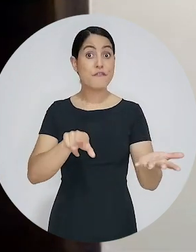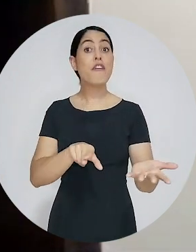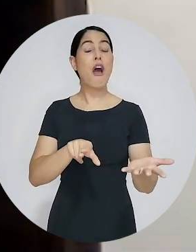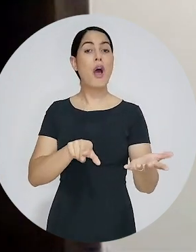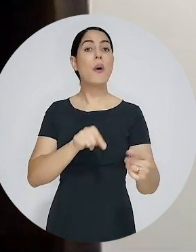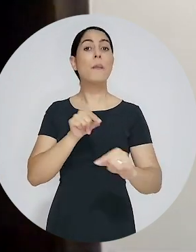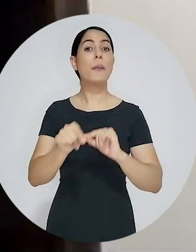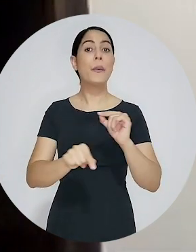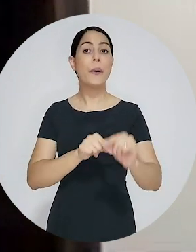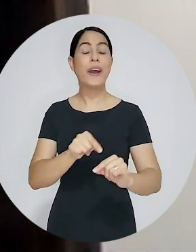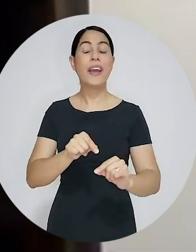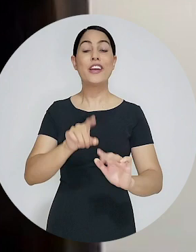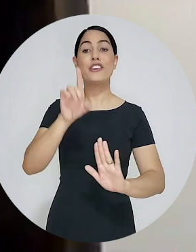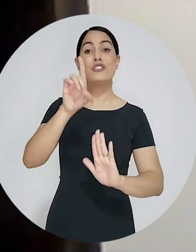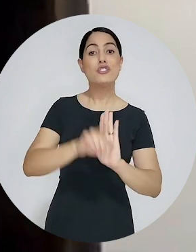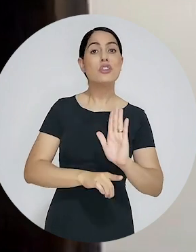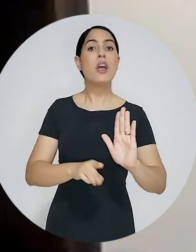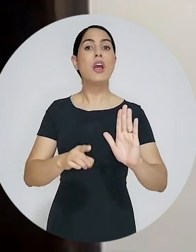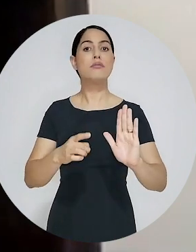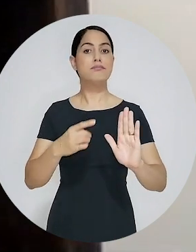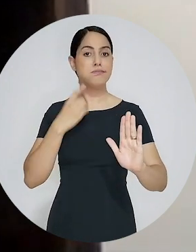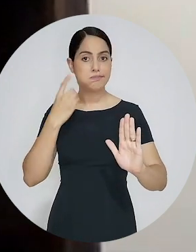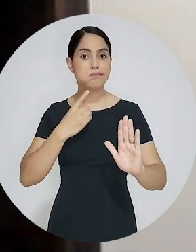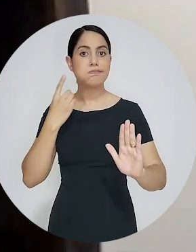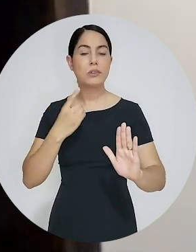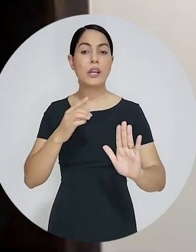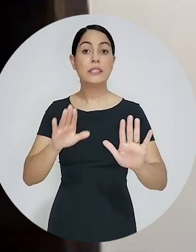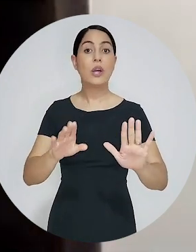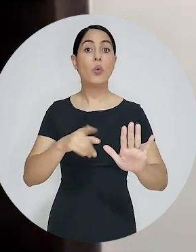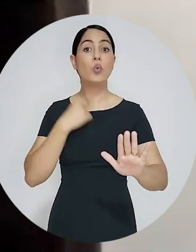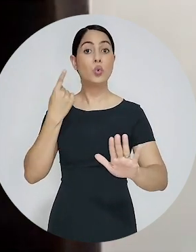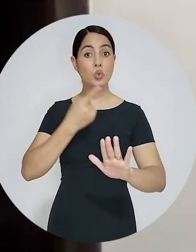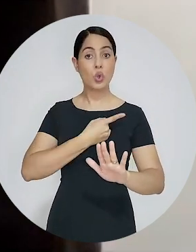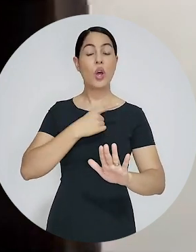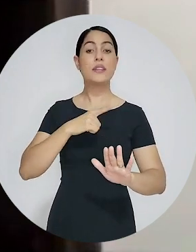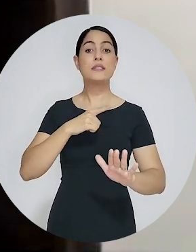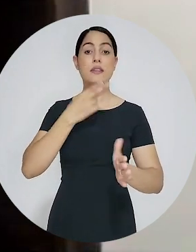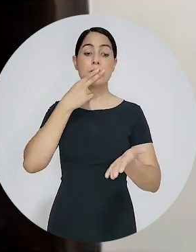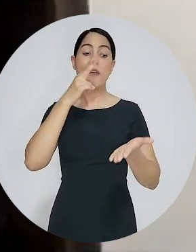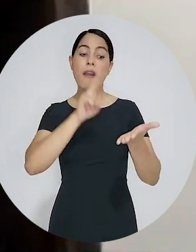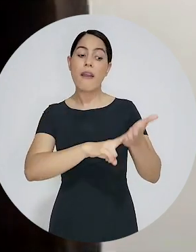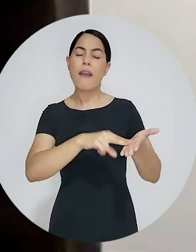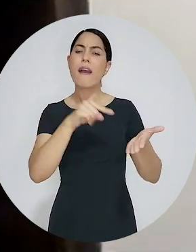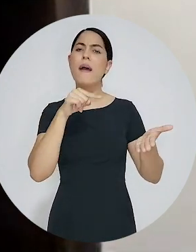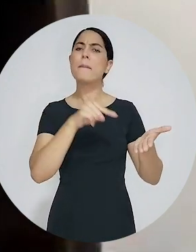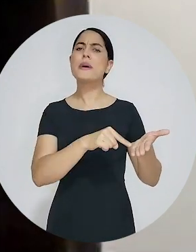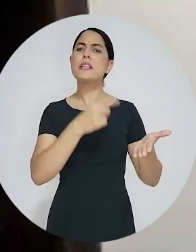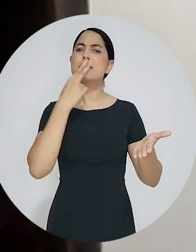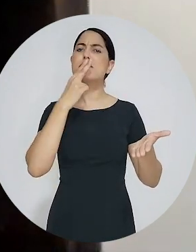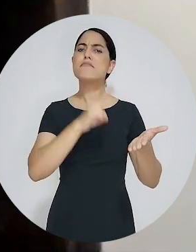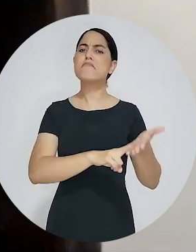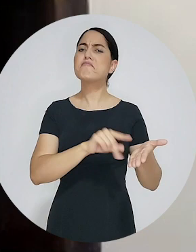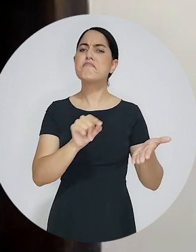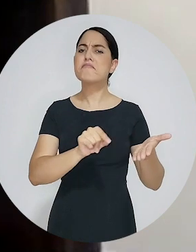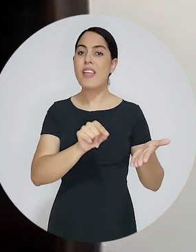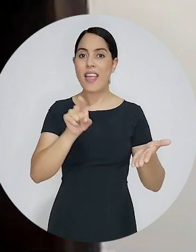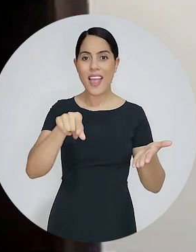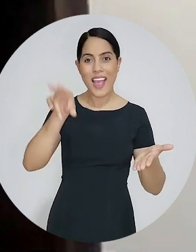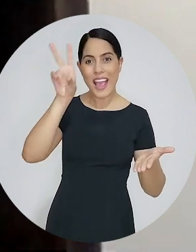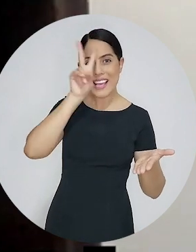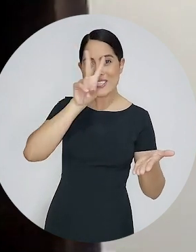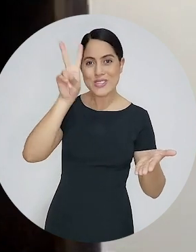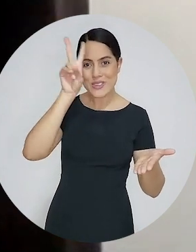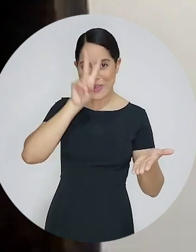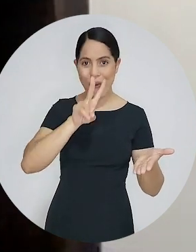inúmeras situações de violações às prerrogativas e encerramos o evento com uma